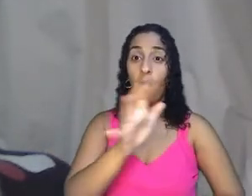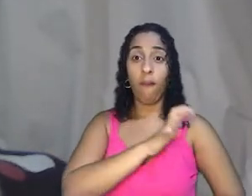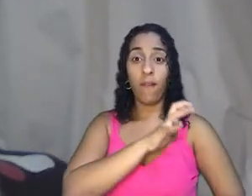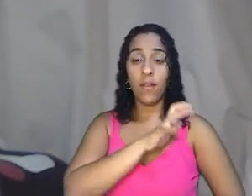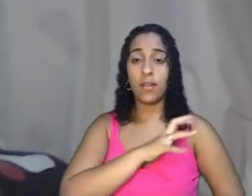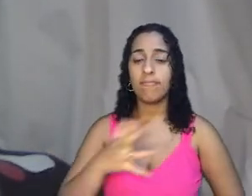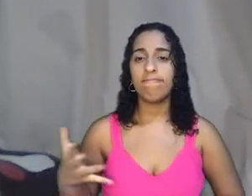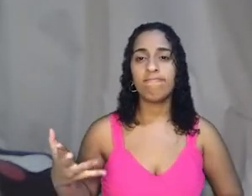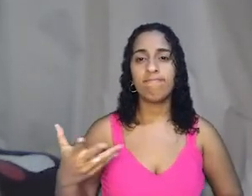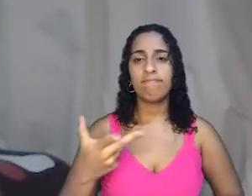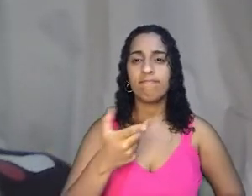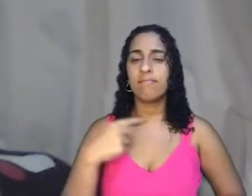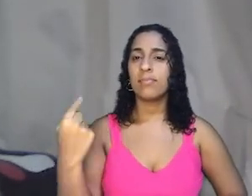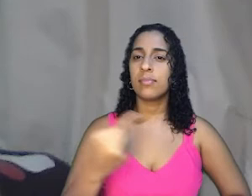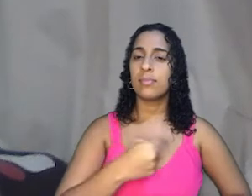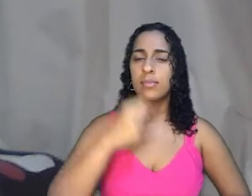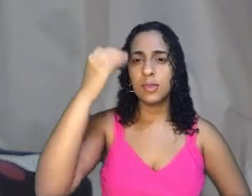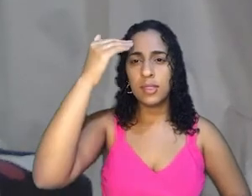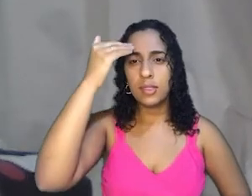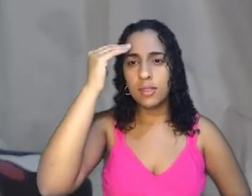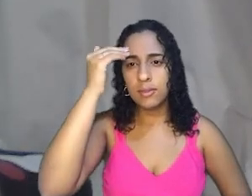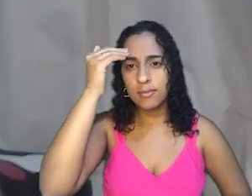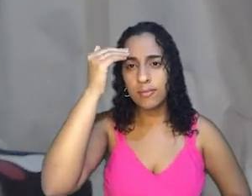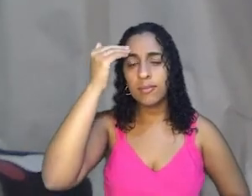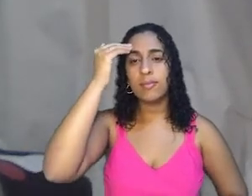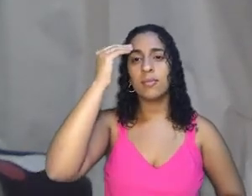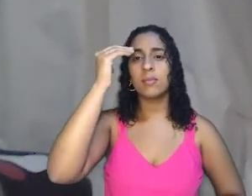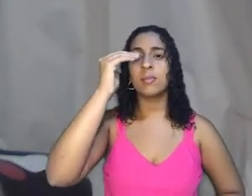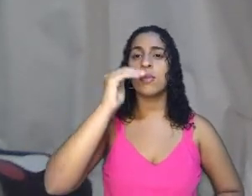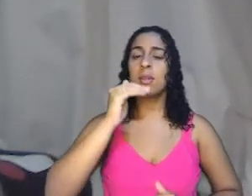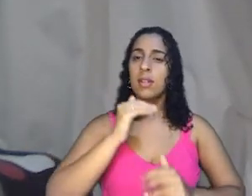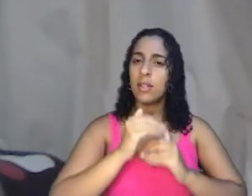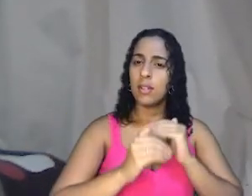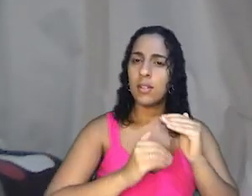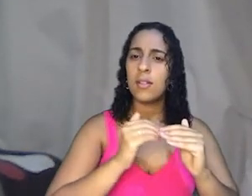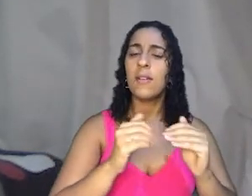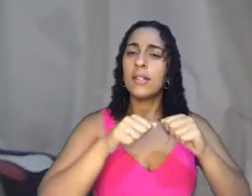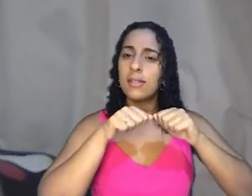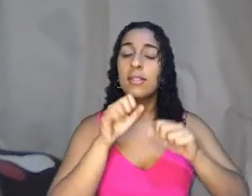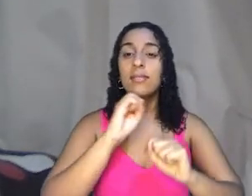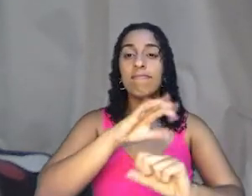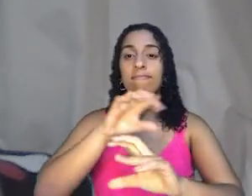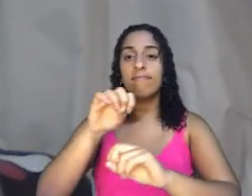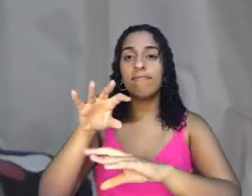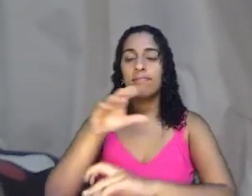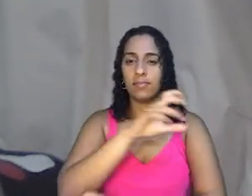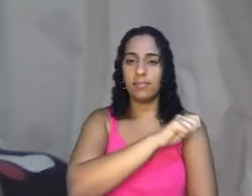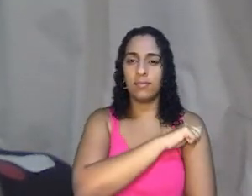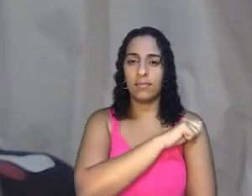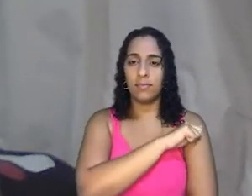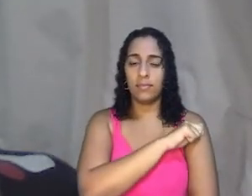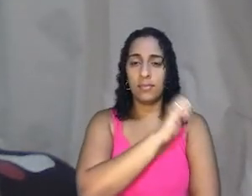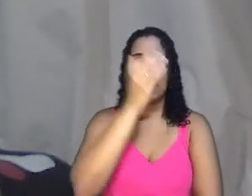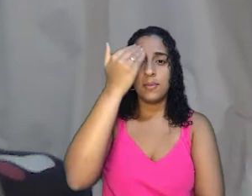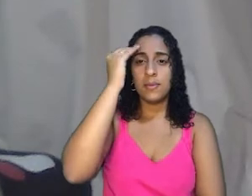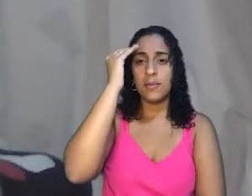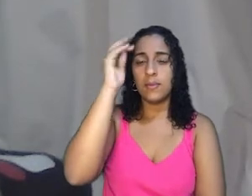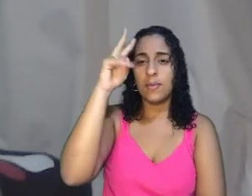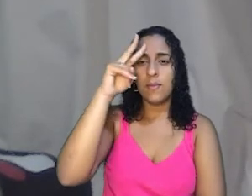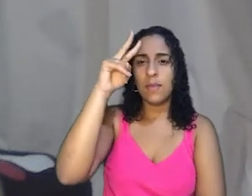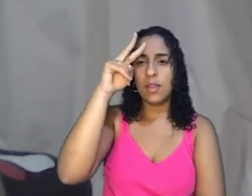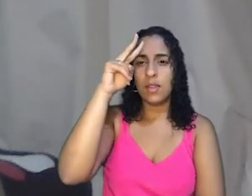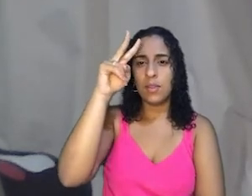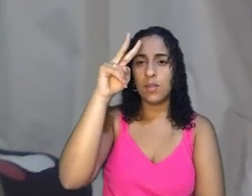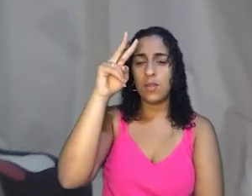Rico para que a gente possa entender isso e que possa levar isso para outros estudantes para que a gente entenda que a